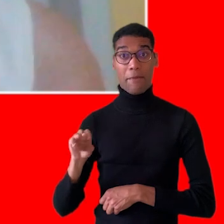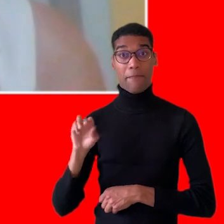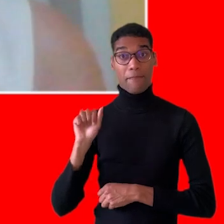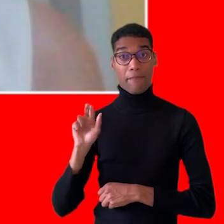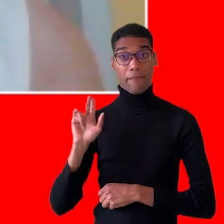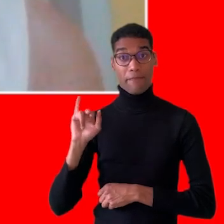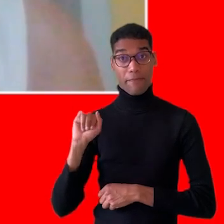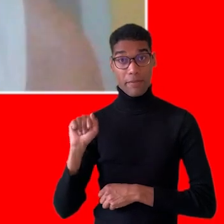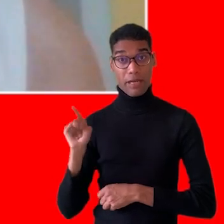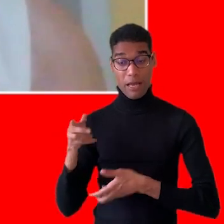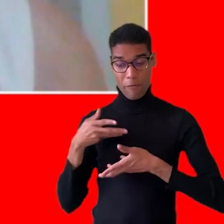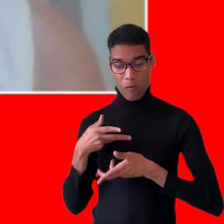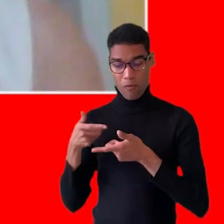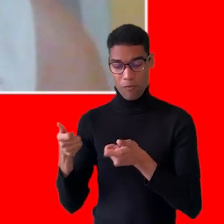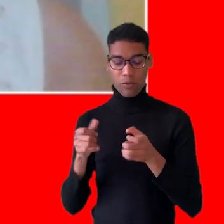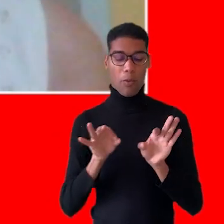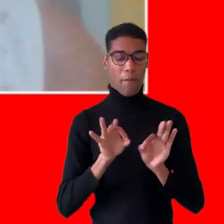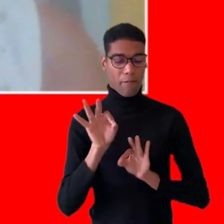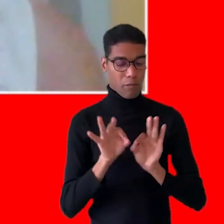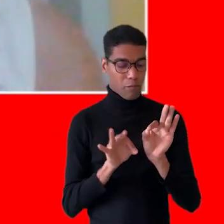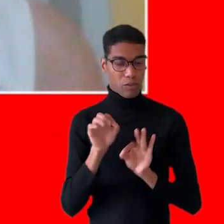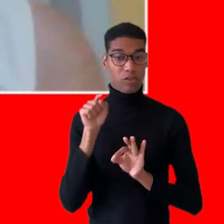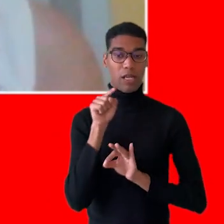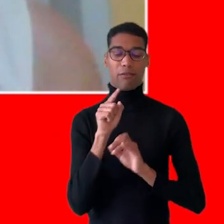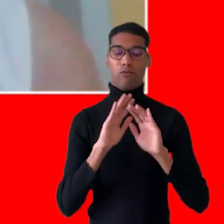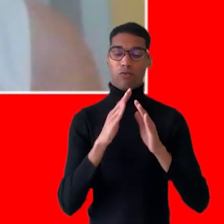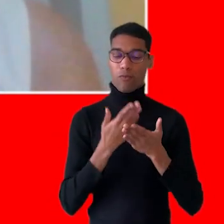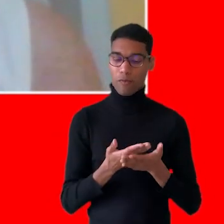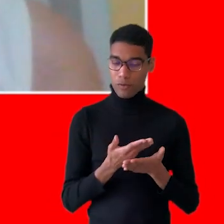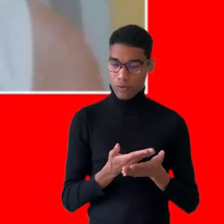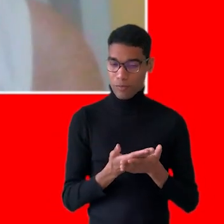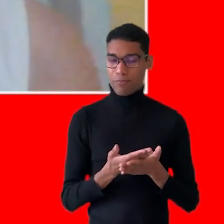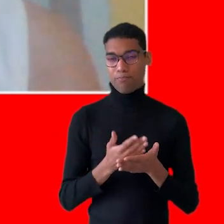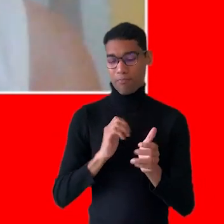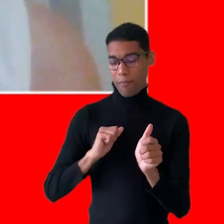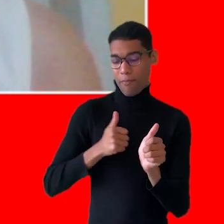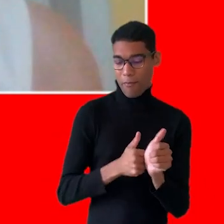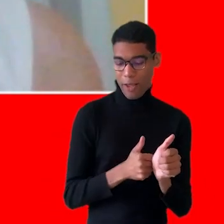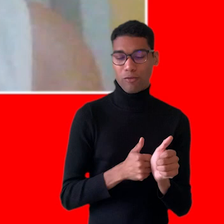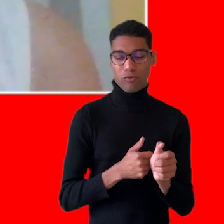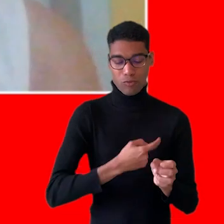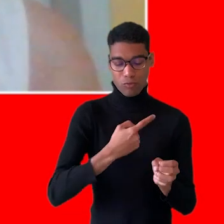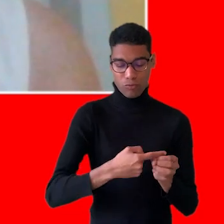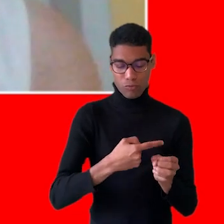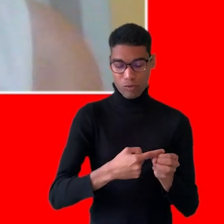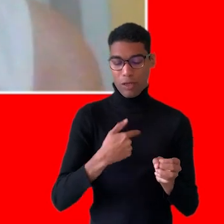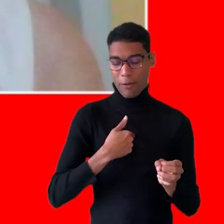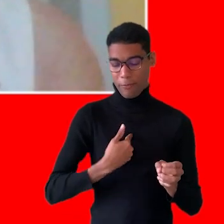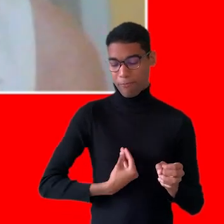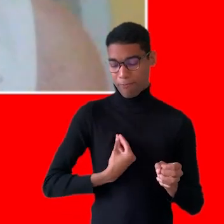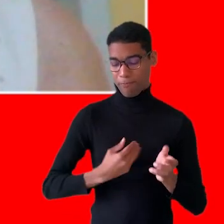para fazer um projeto numa escola aqui no Alto, próximo a Xambá.